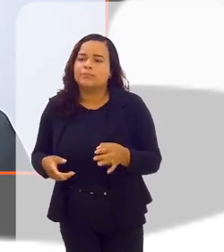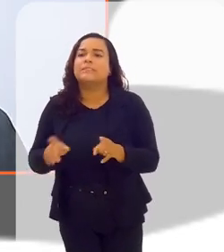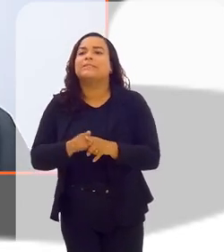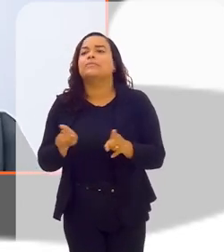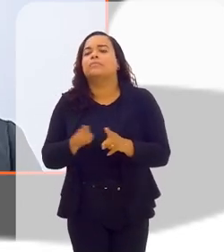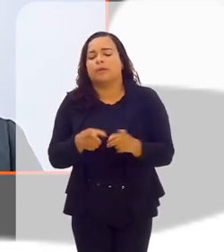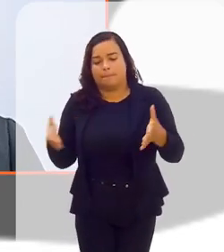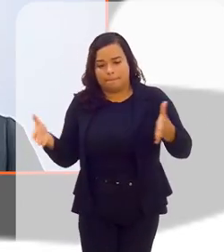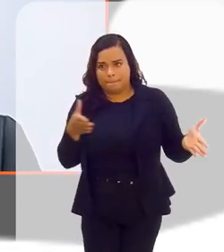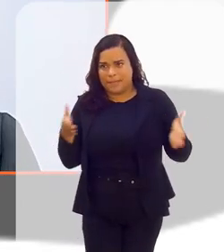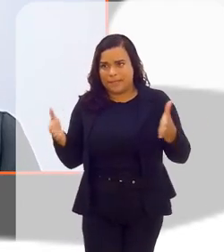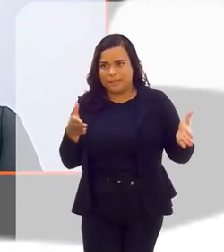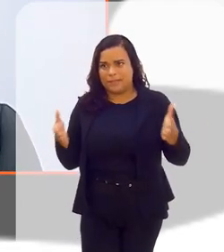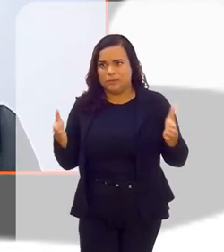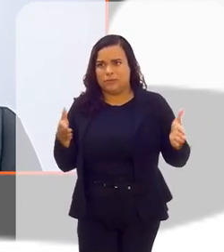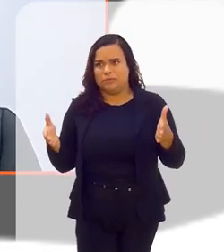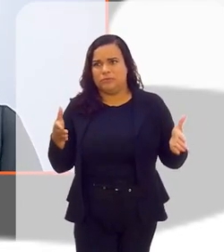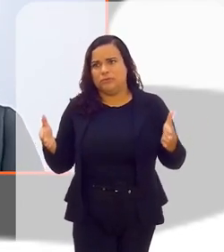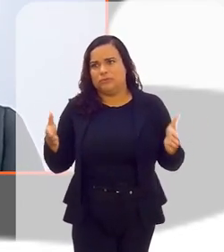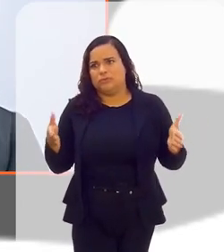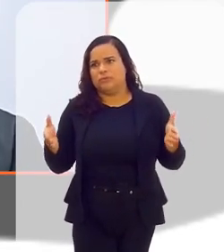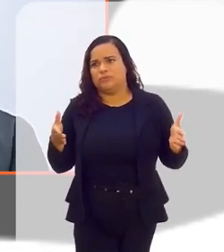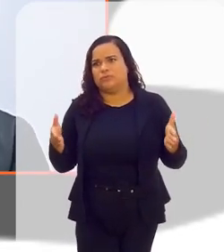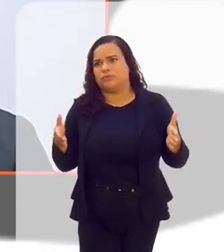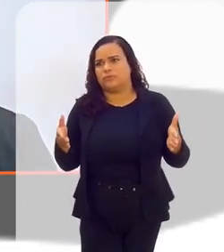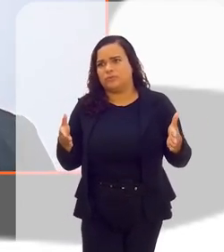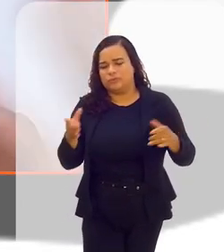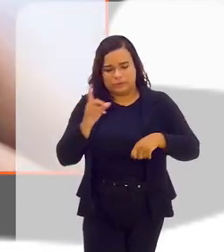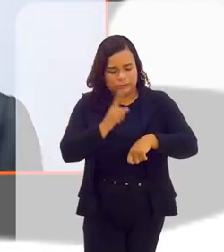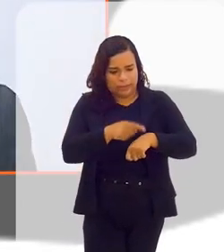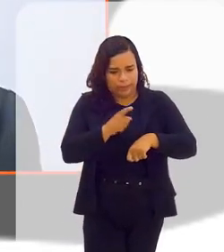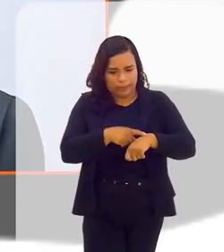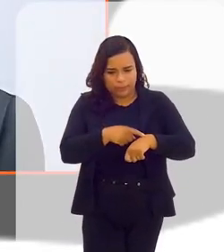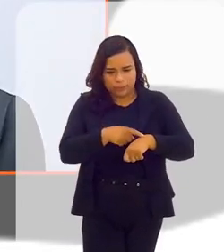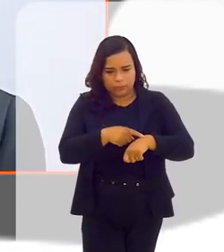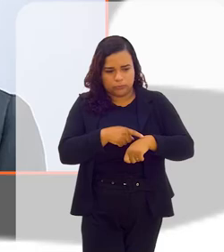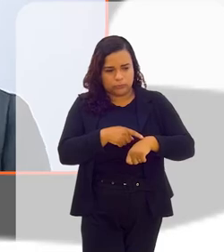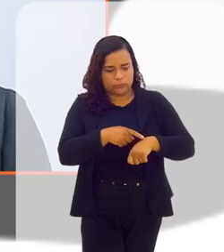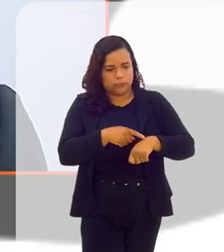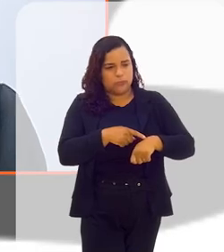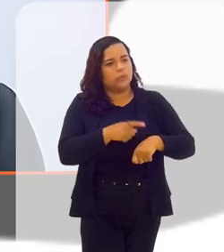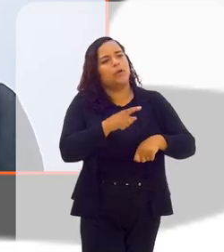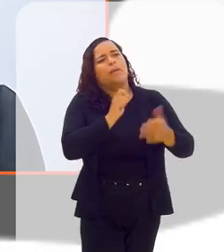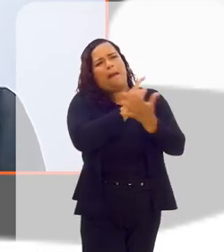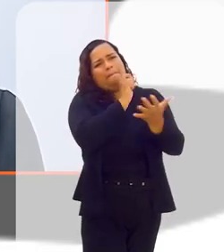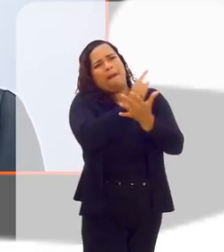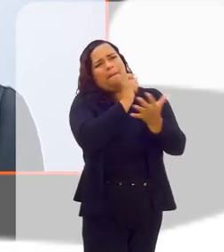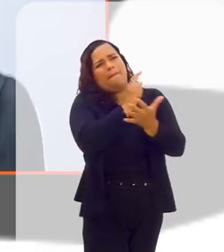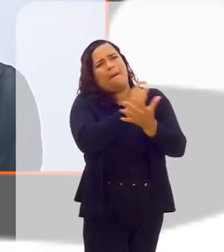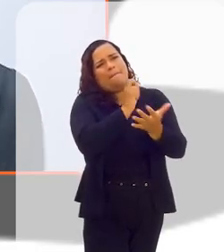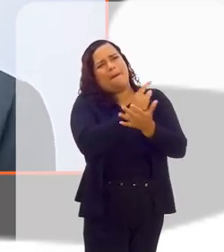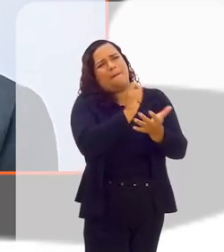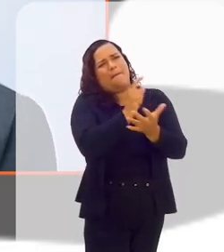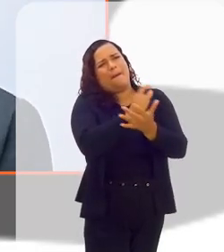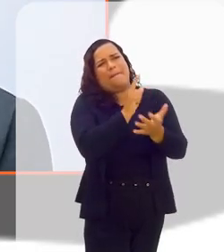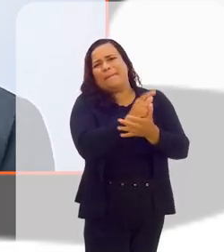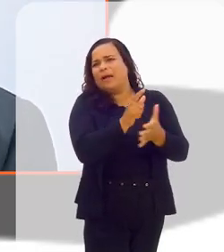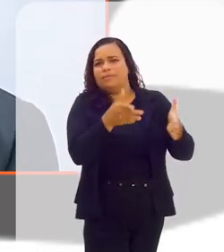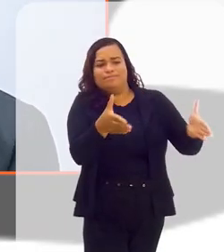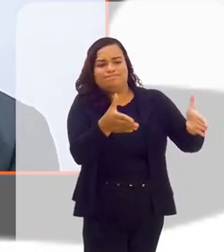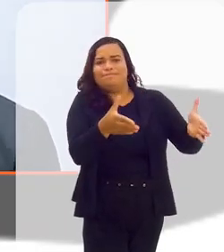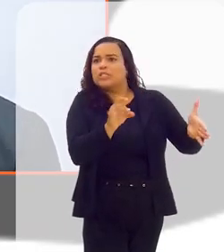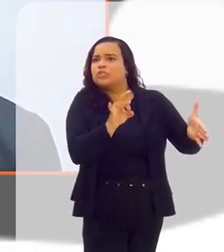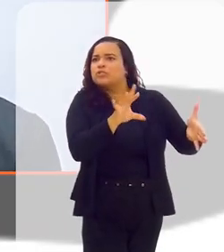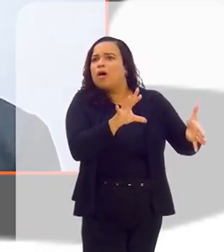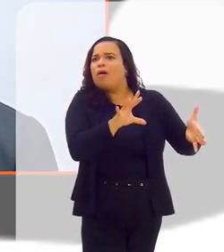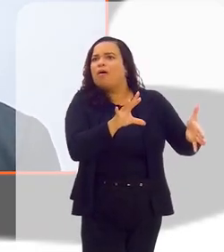não perdurou esse lead time, esse tempo de expressão, de procura por